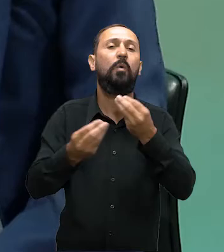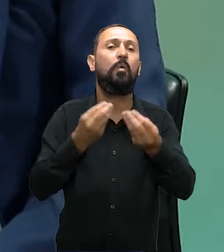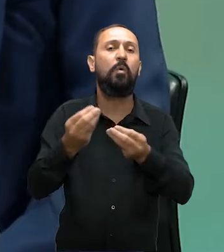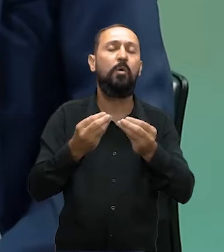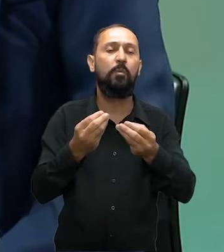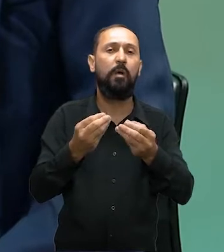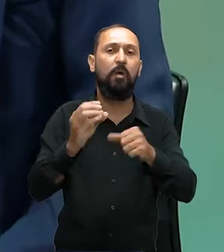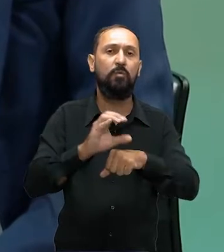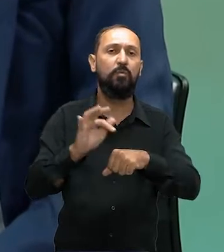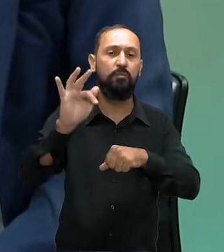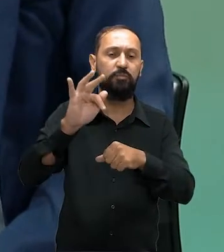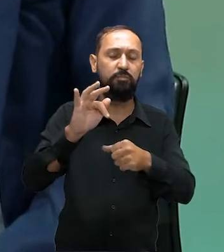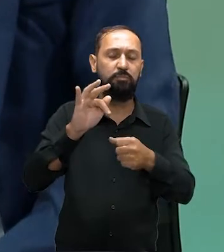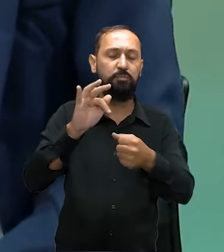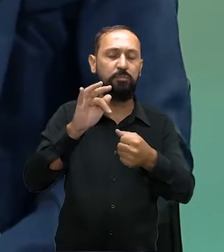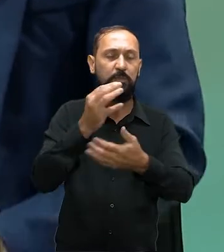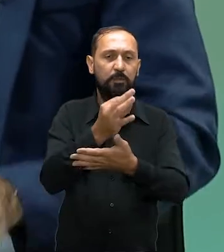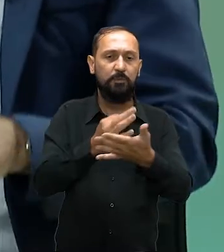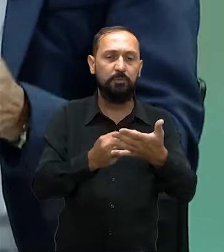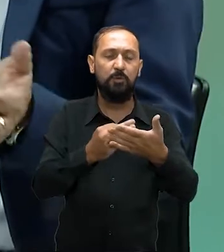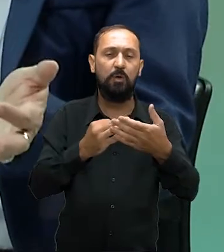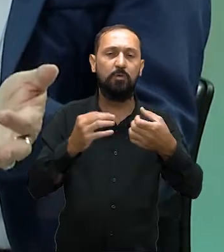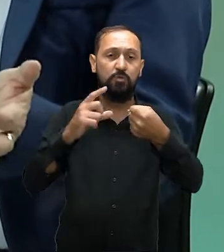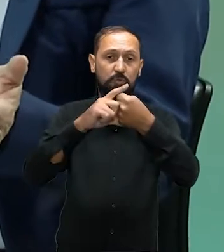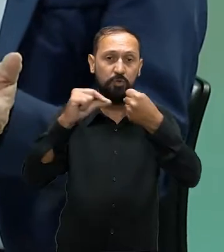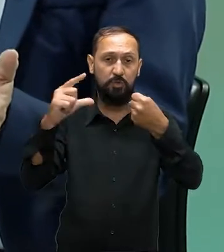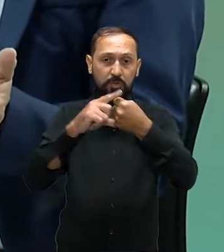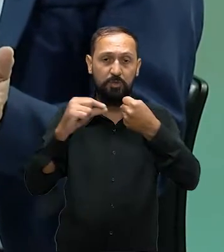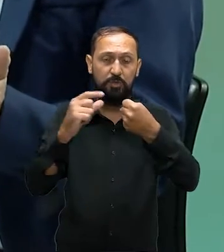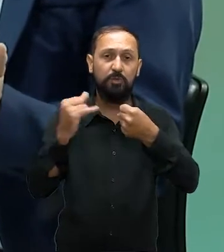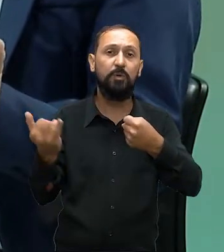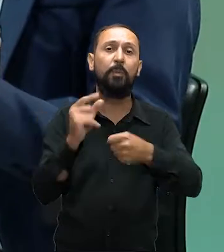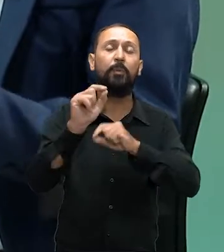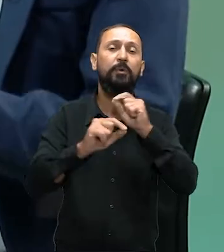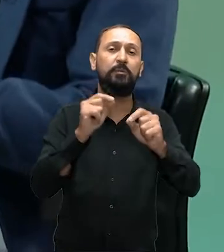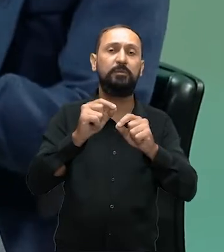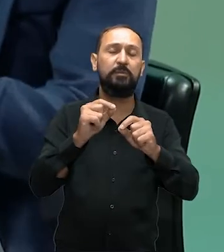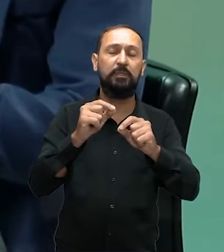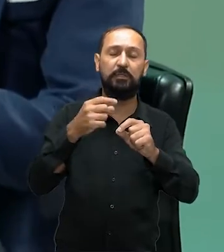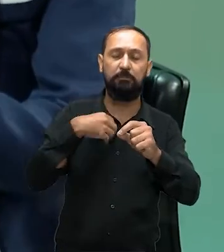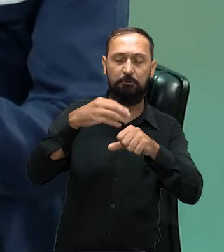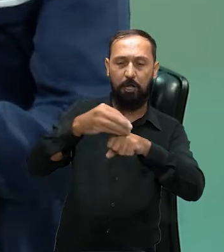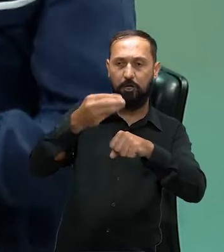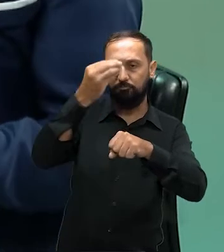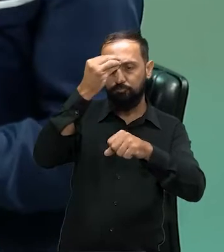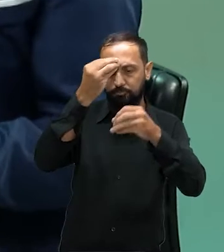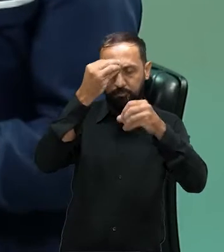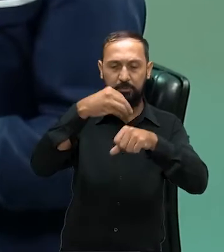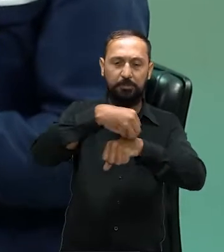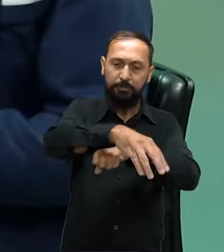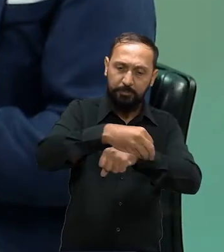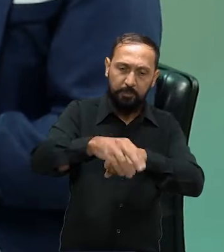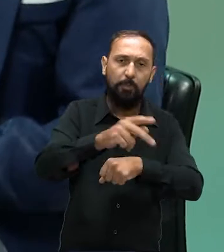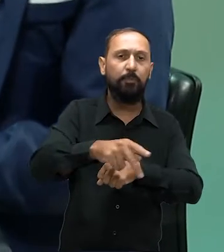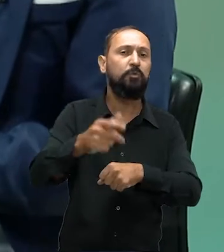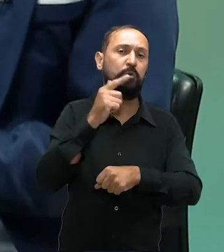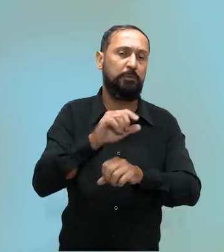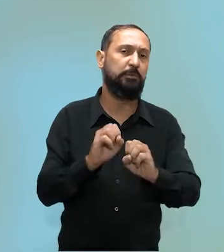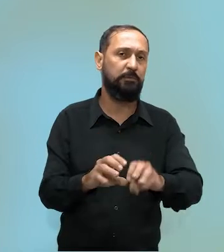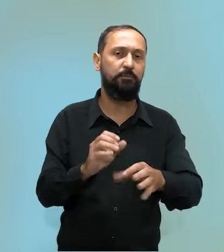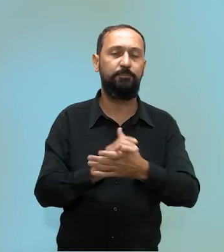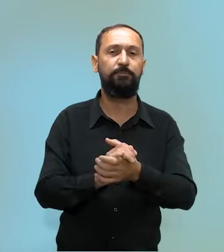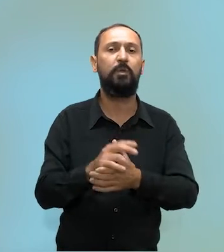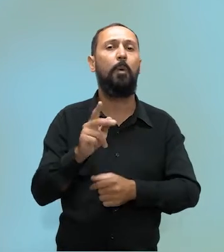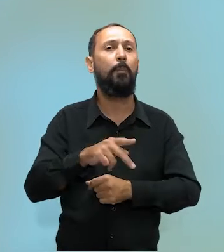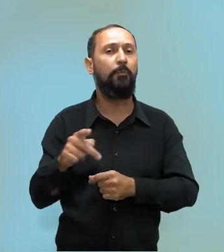pessoas conseguem ler a Constituição, os 5 artigos principais nossos. Então, você consegue ir trabalhando o professor nessa